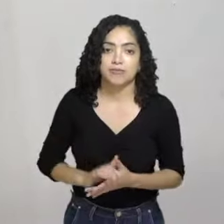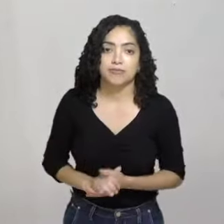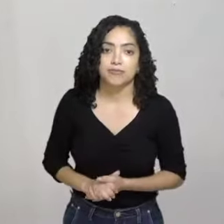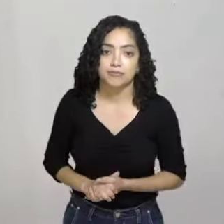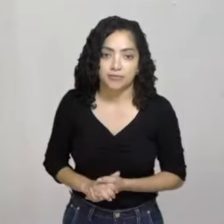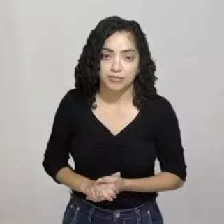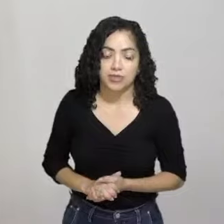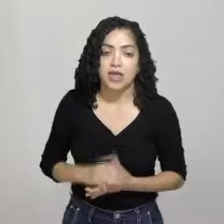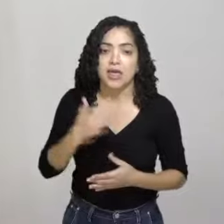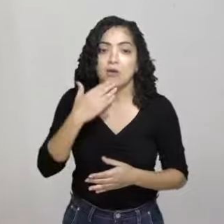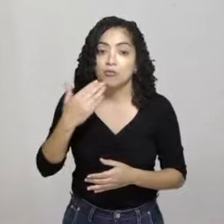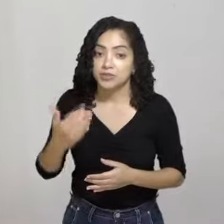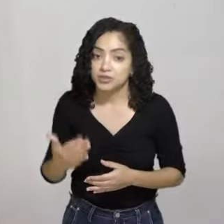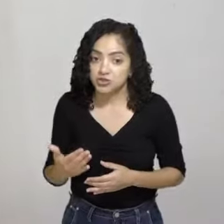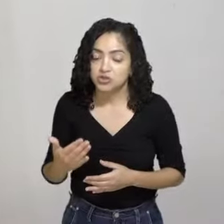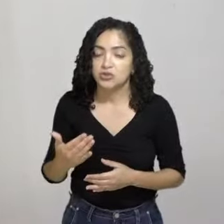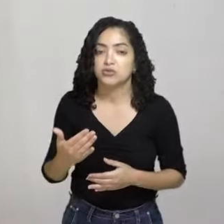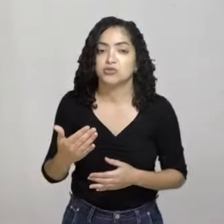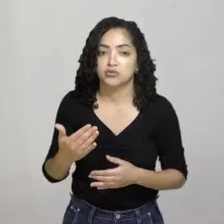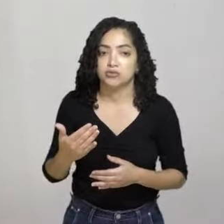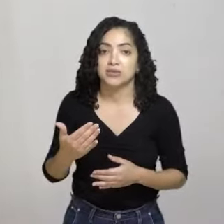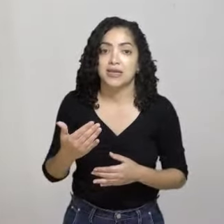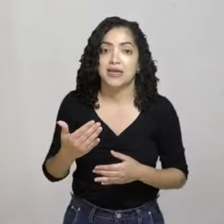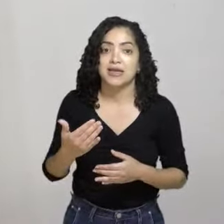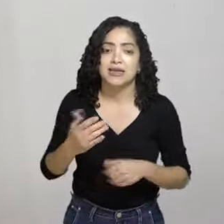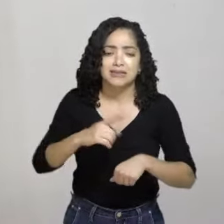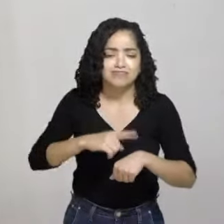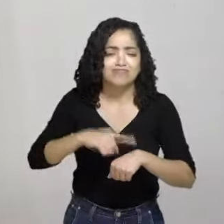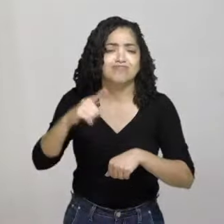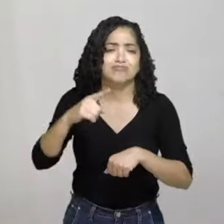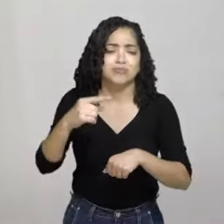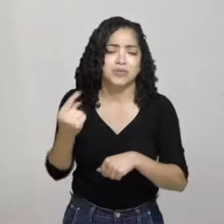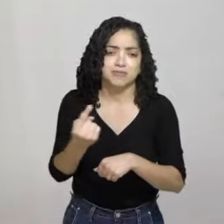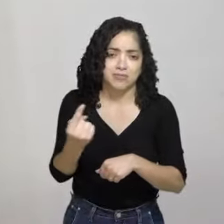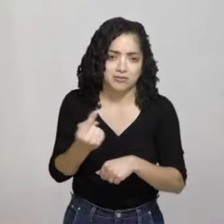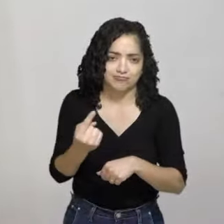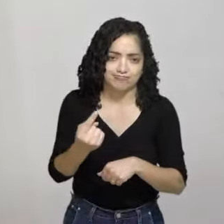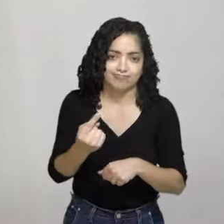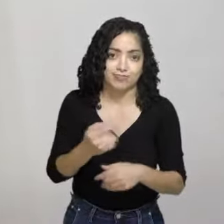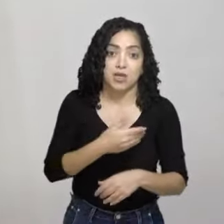É uma reivindicação que acontece desde o início desse governo.